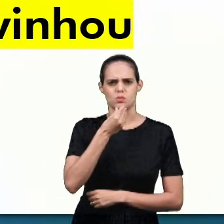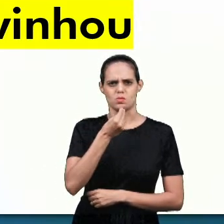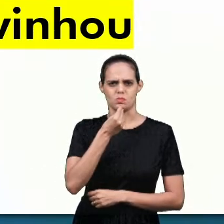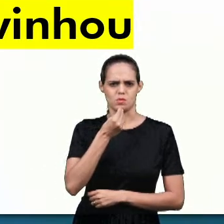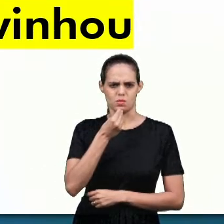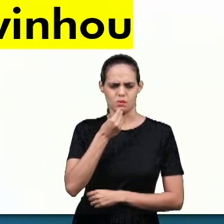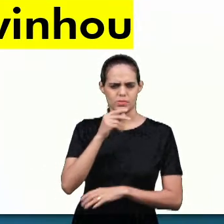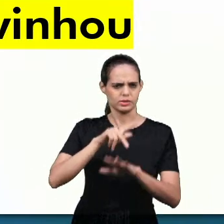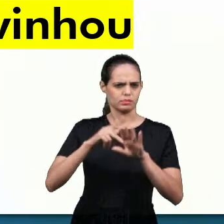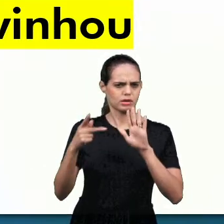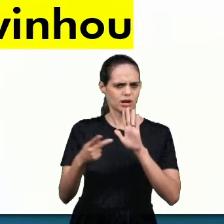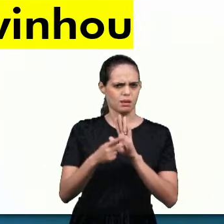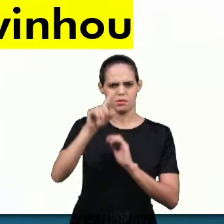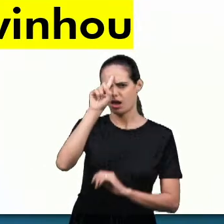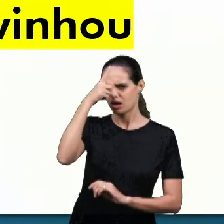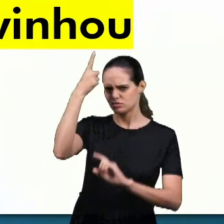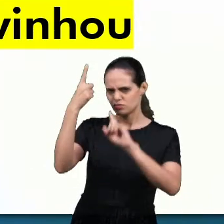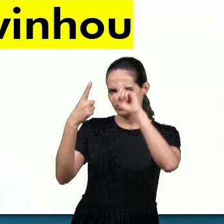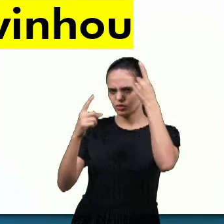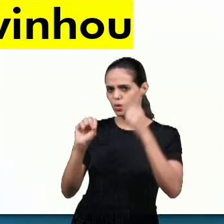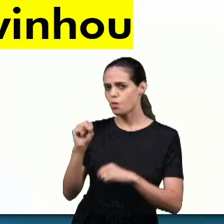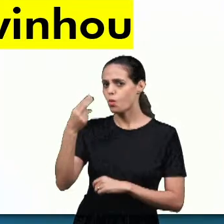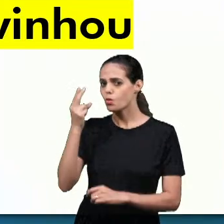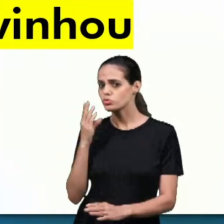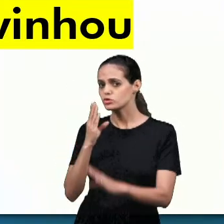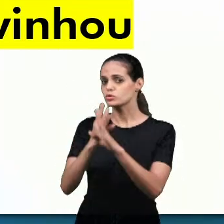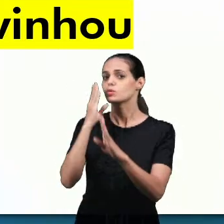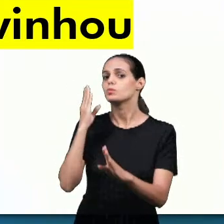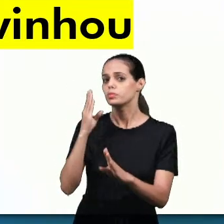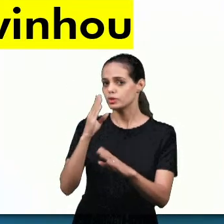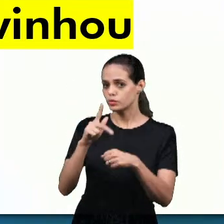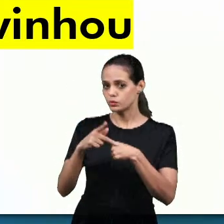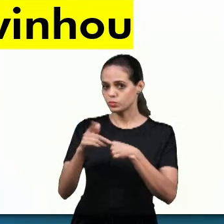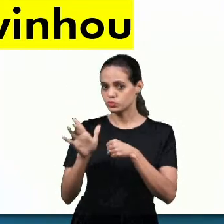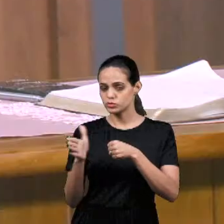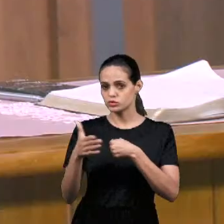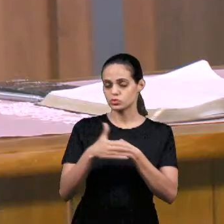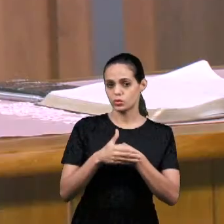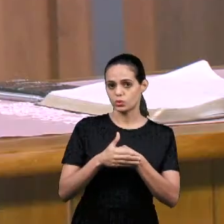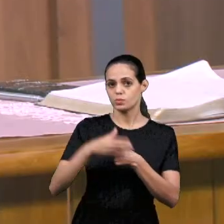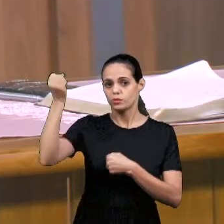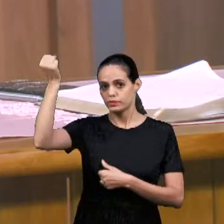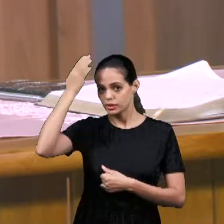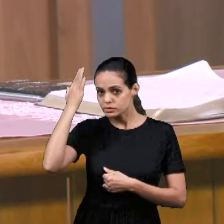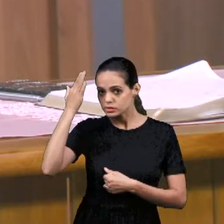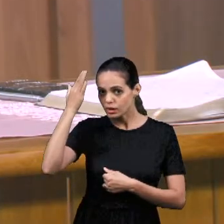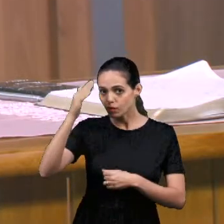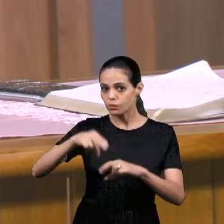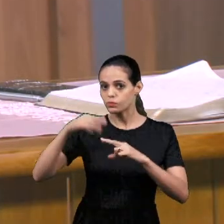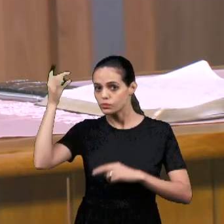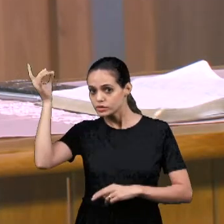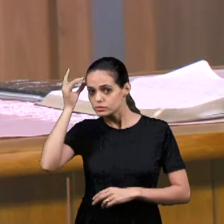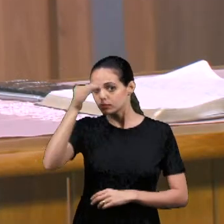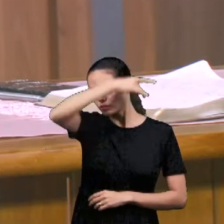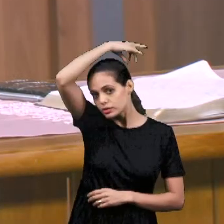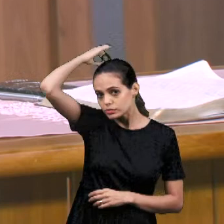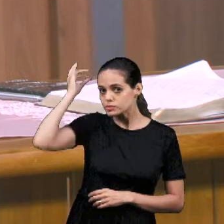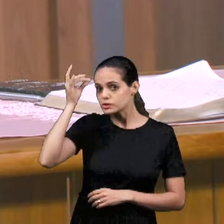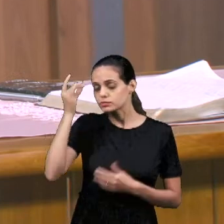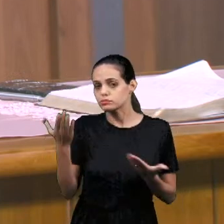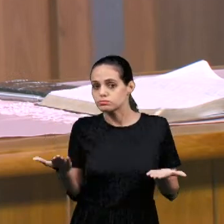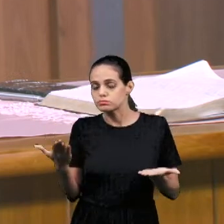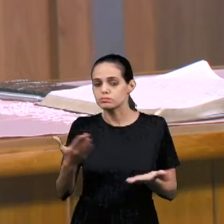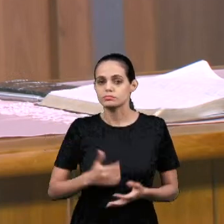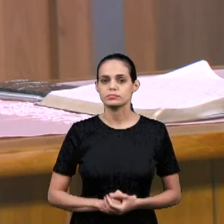adivinhou ou descobriu o tesouro por revelação do Espírito Santo? Vamos então na sequência. A letra A será respondida